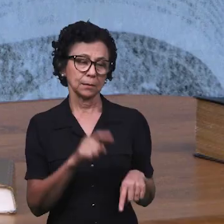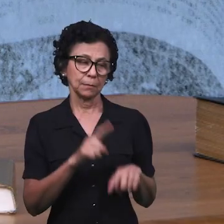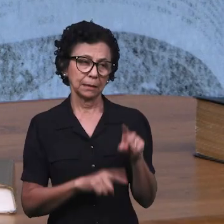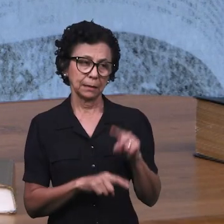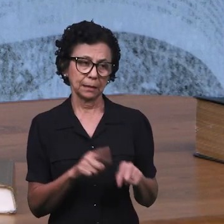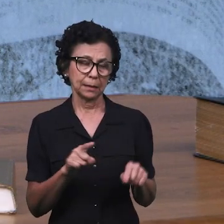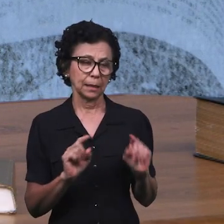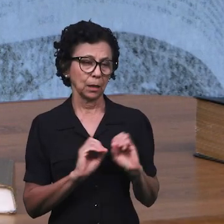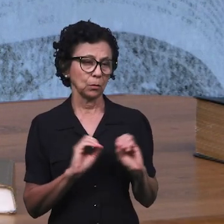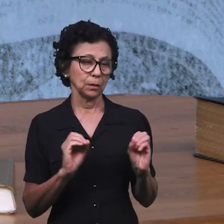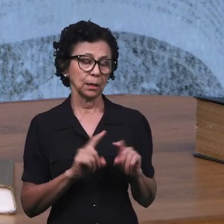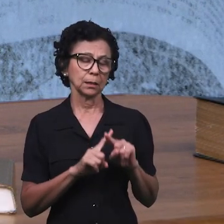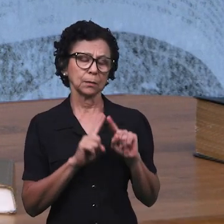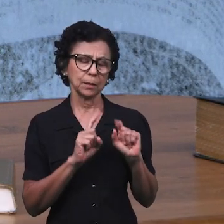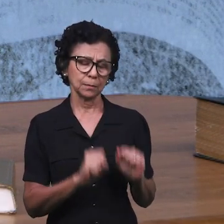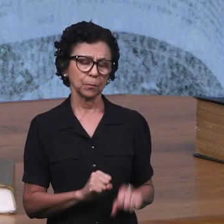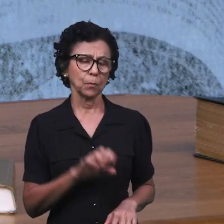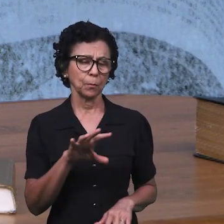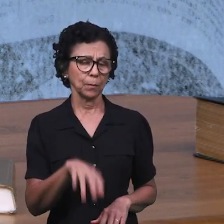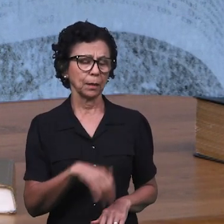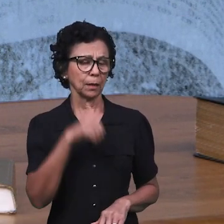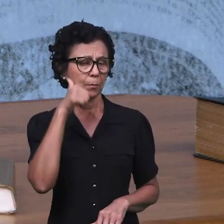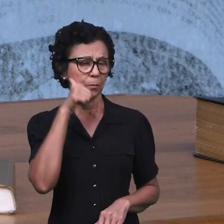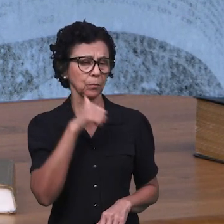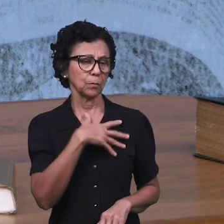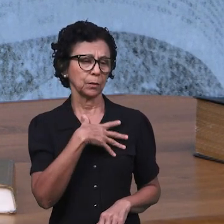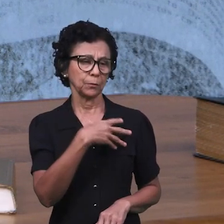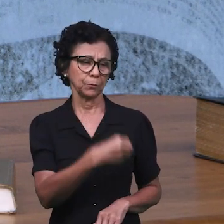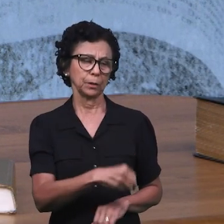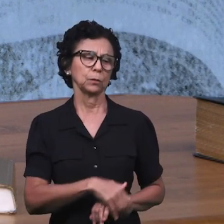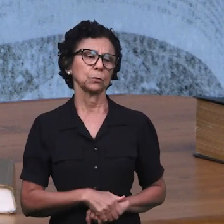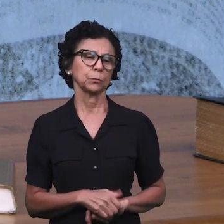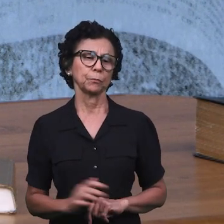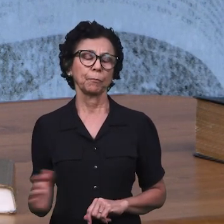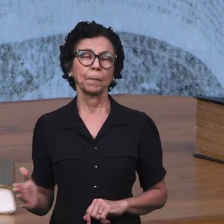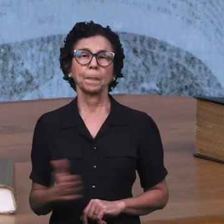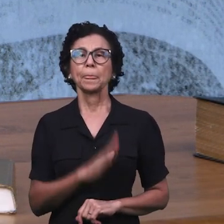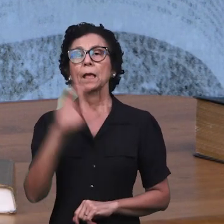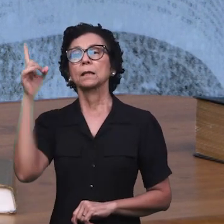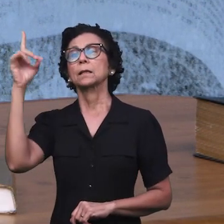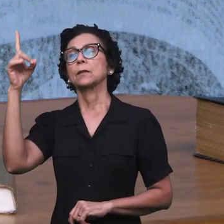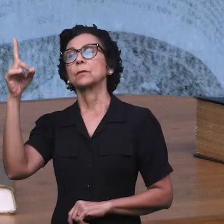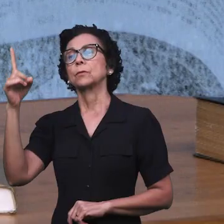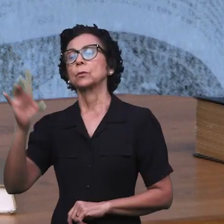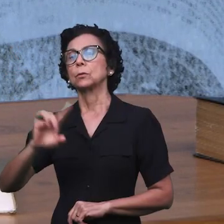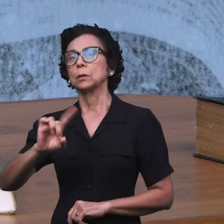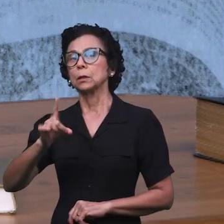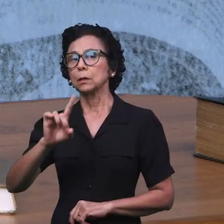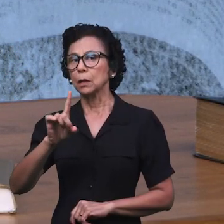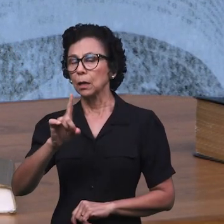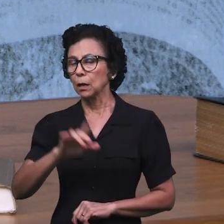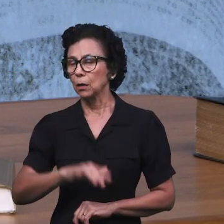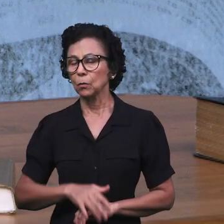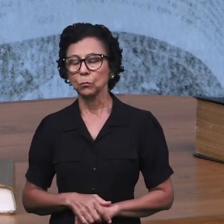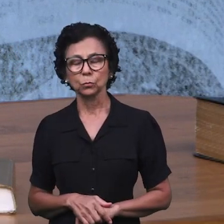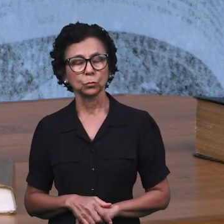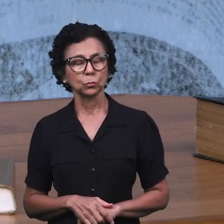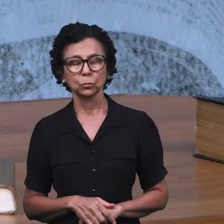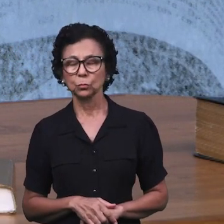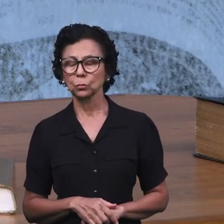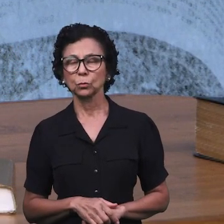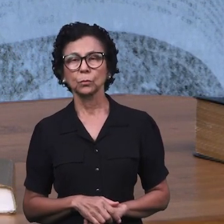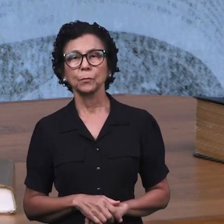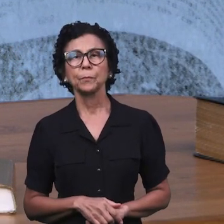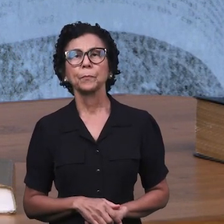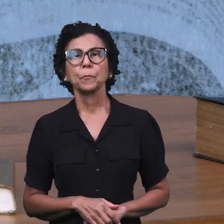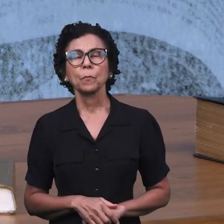seus filhos e se vá. Porém Davi disse: não fareis assim, irmãos meus, com o que